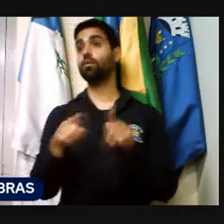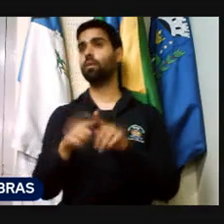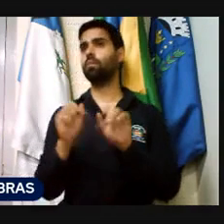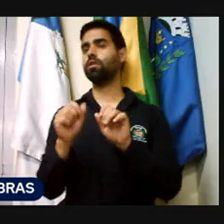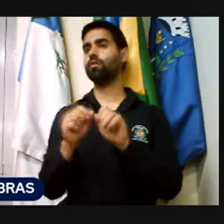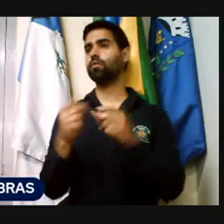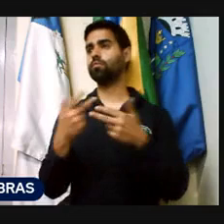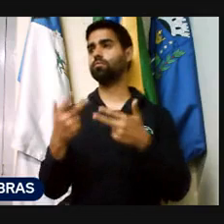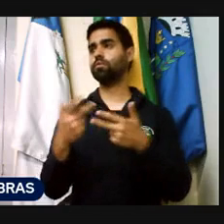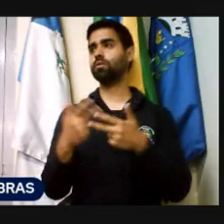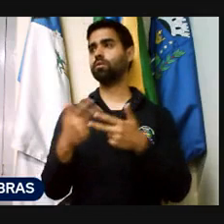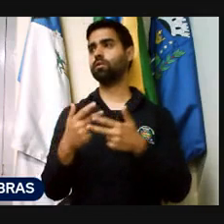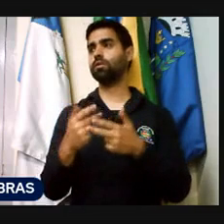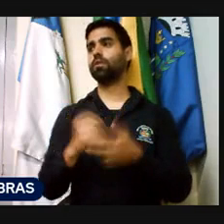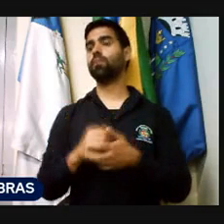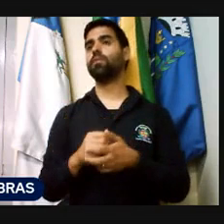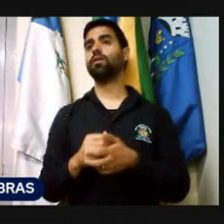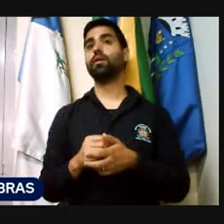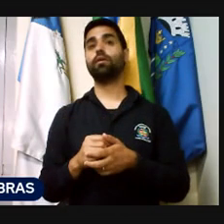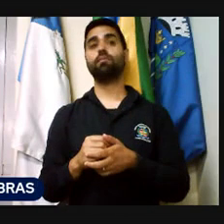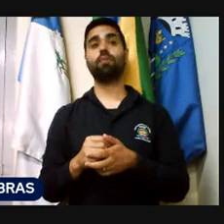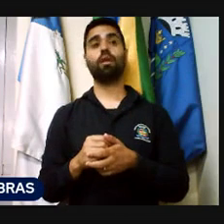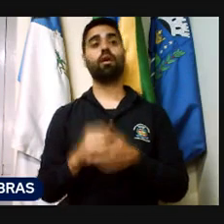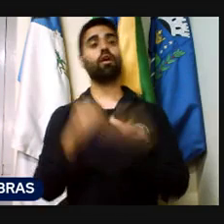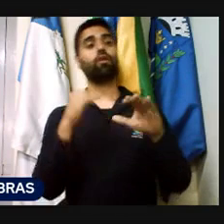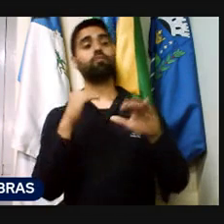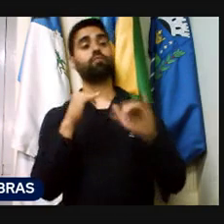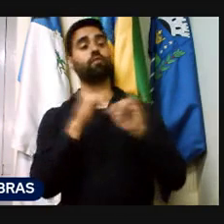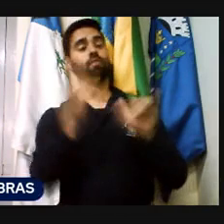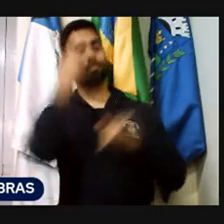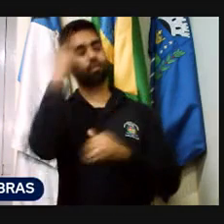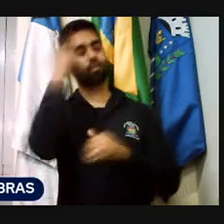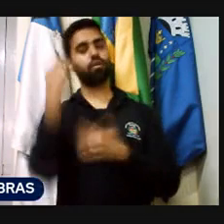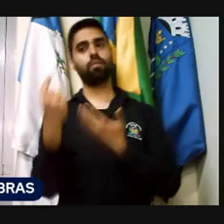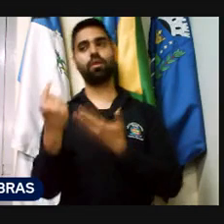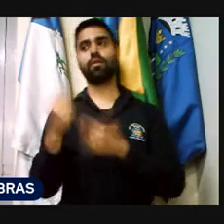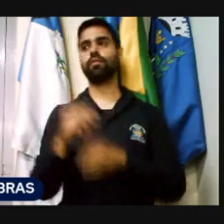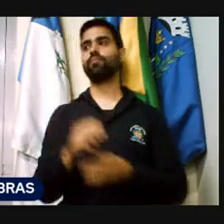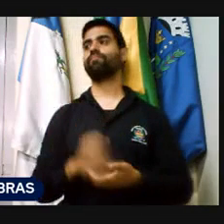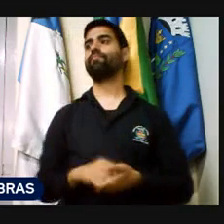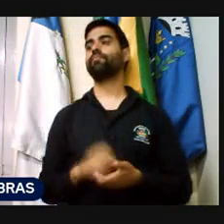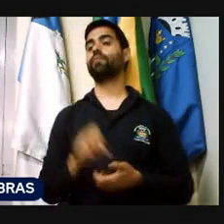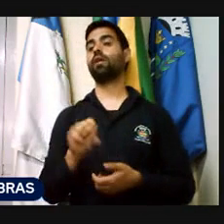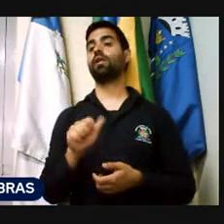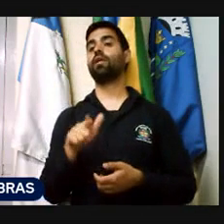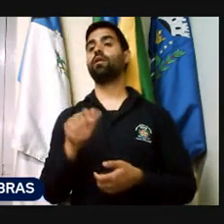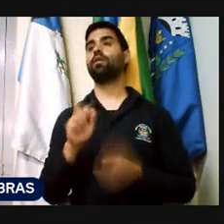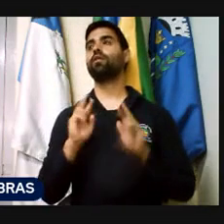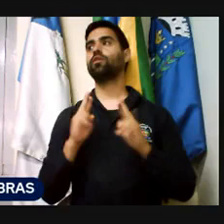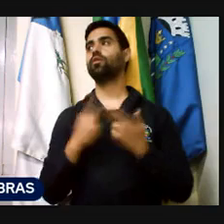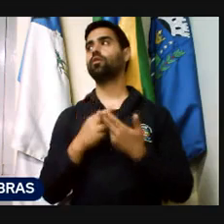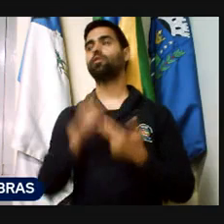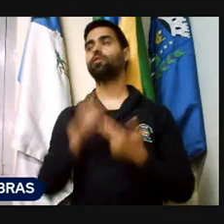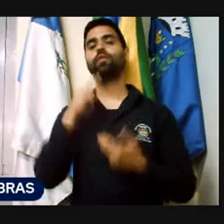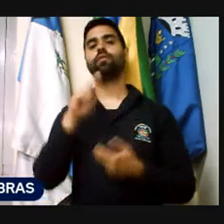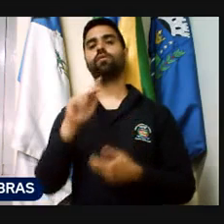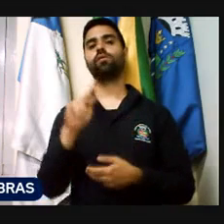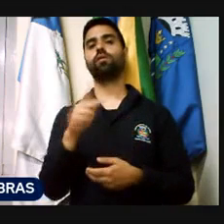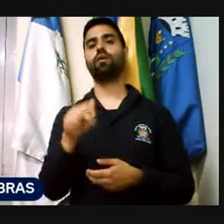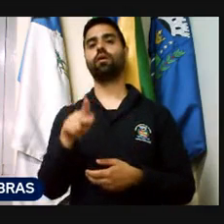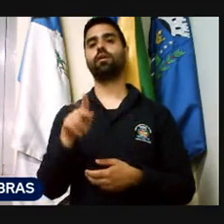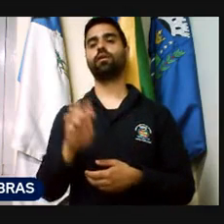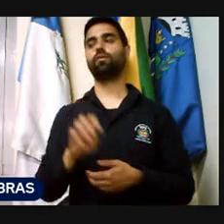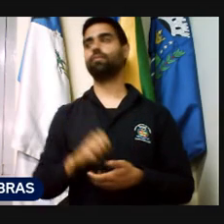as medidas de praxe para a ciência do homenageado. Sala das Sessões, 9 de novembro de 2021,